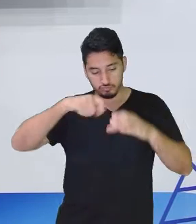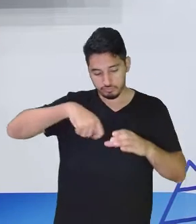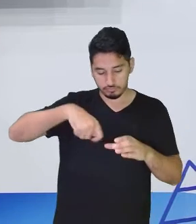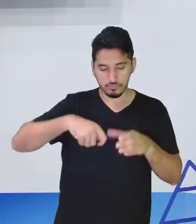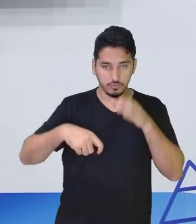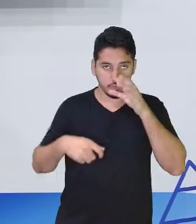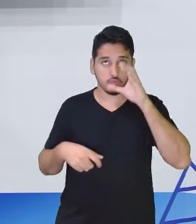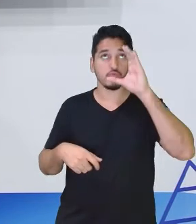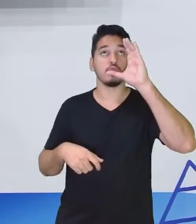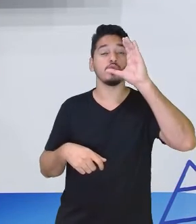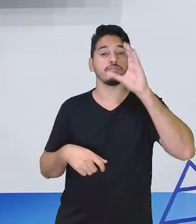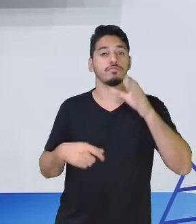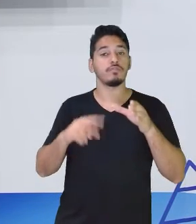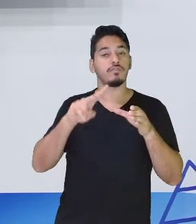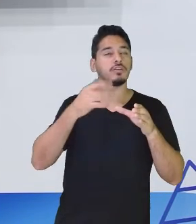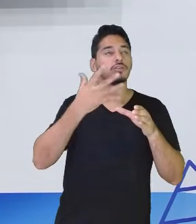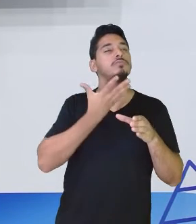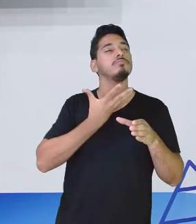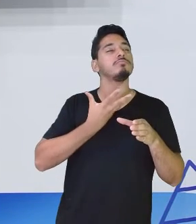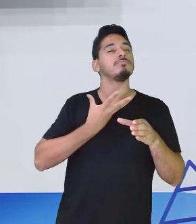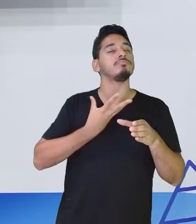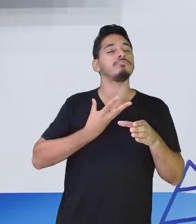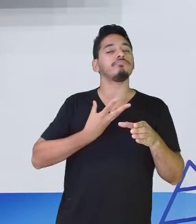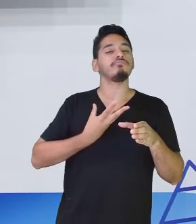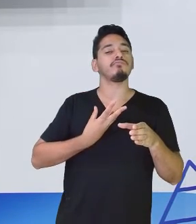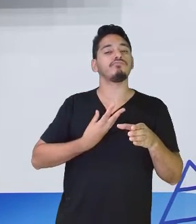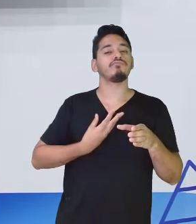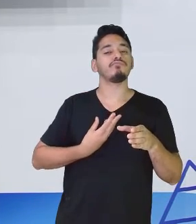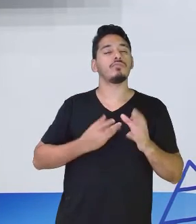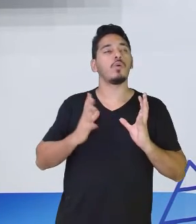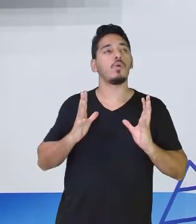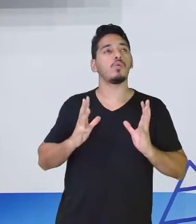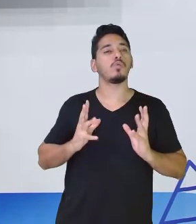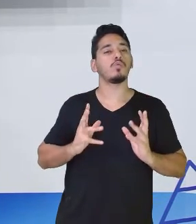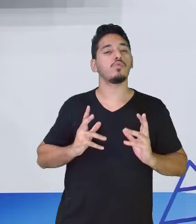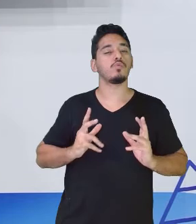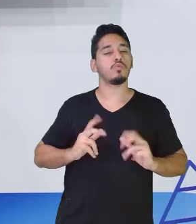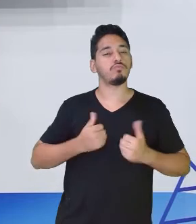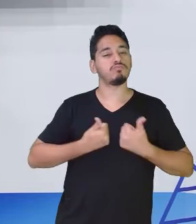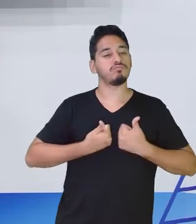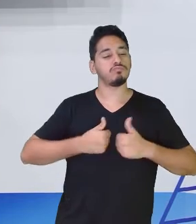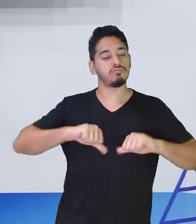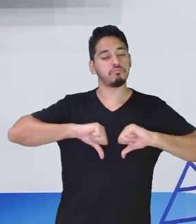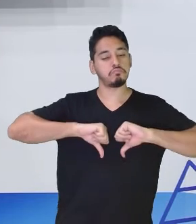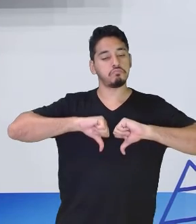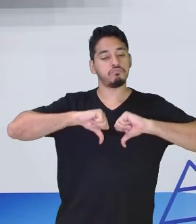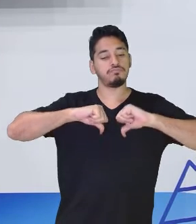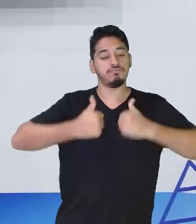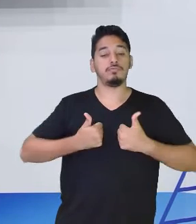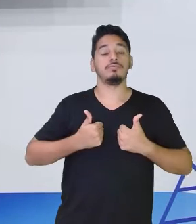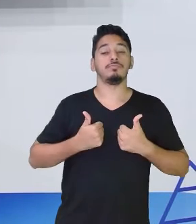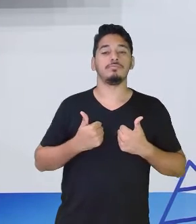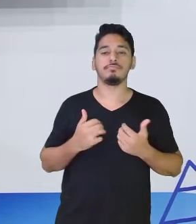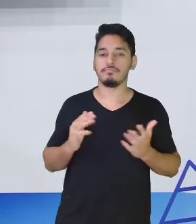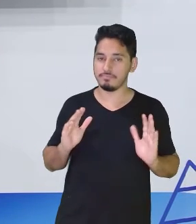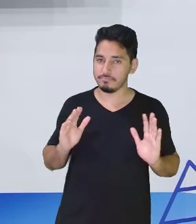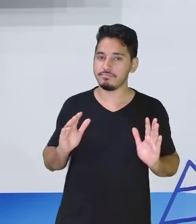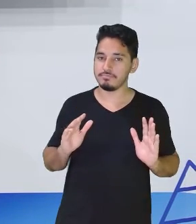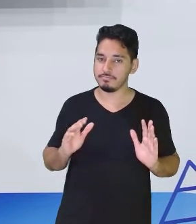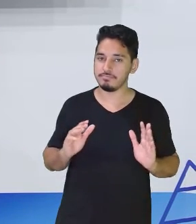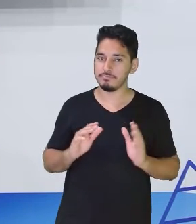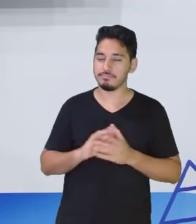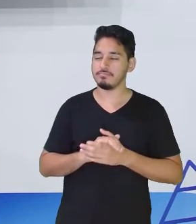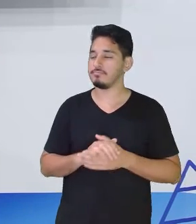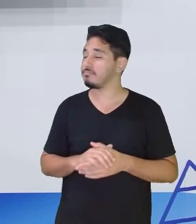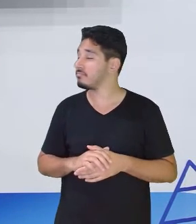reidratar aquela pessoa que está desidratada por vamos dizer assim, um